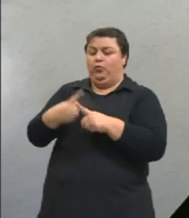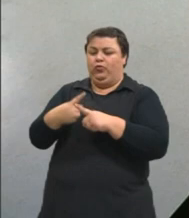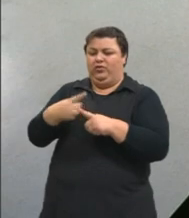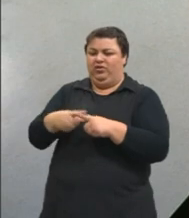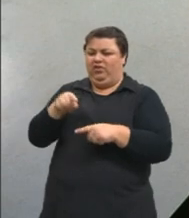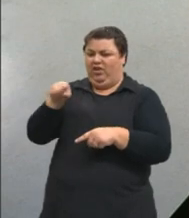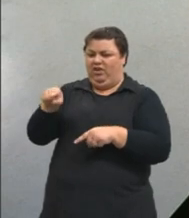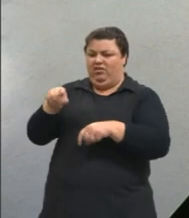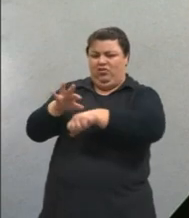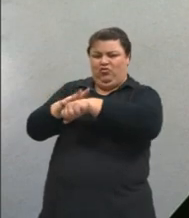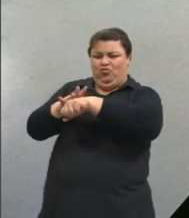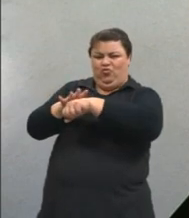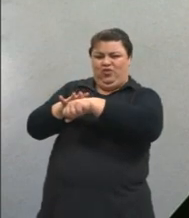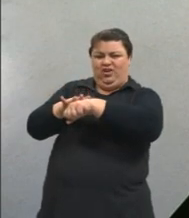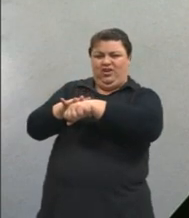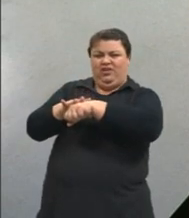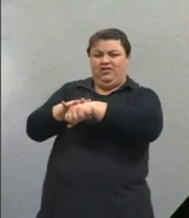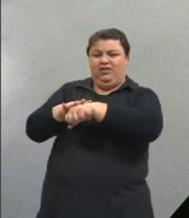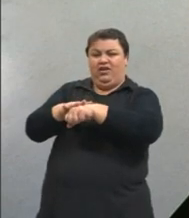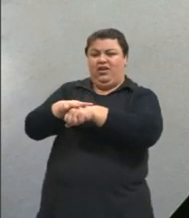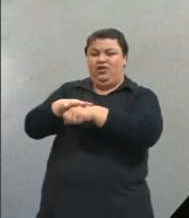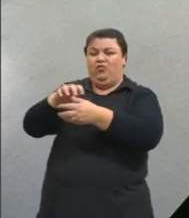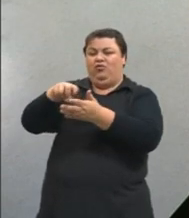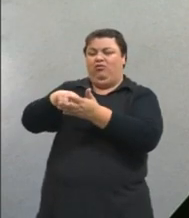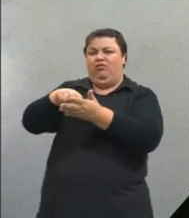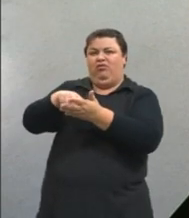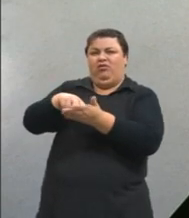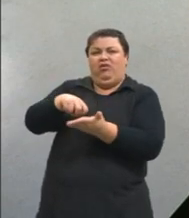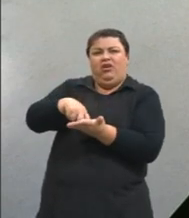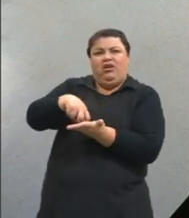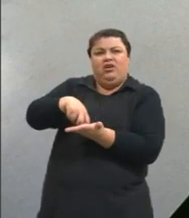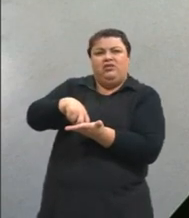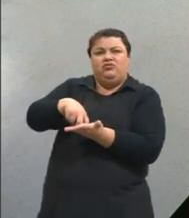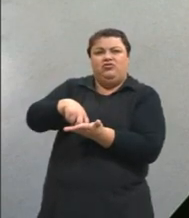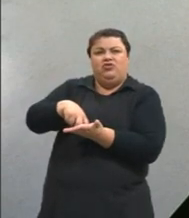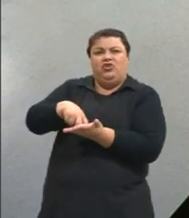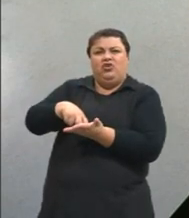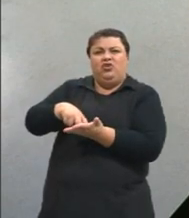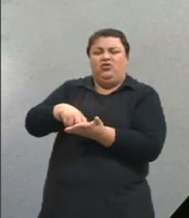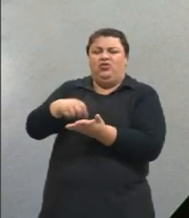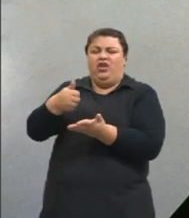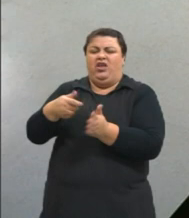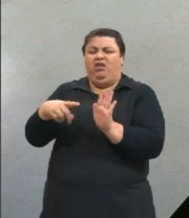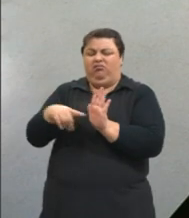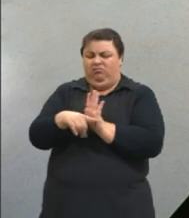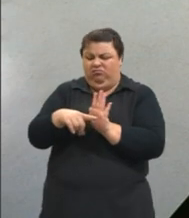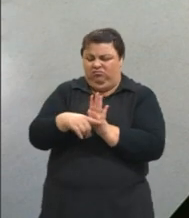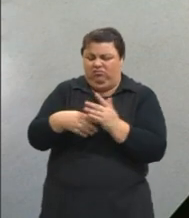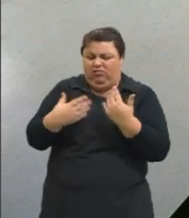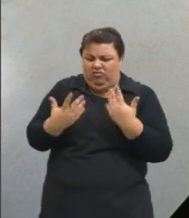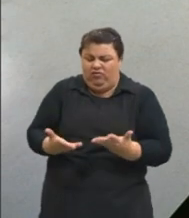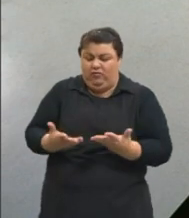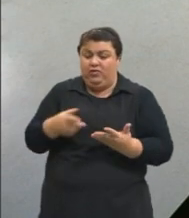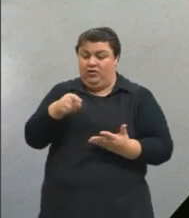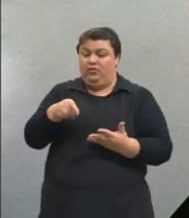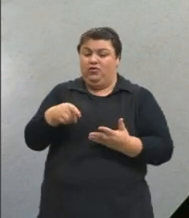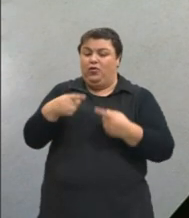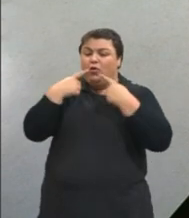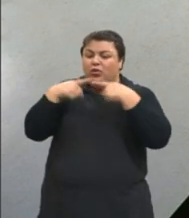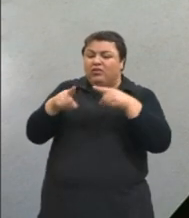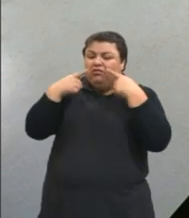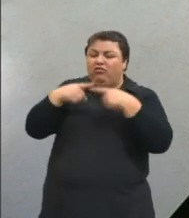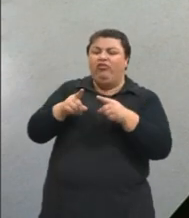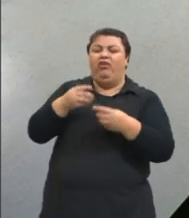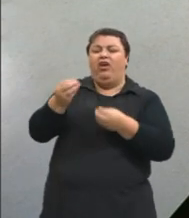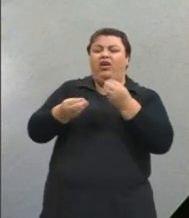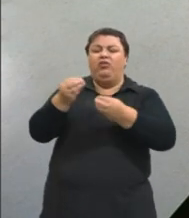doenças infecciosas eram castigos, né, divinos, eram forças negativas. Então, isso foi bem criticado, esse